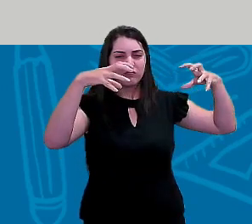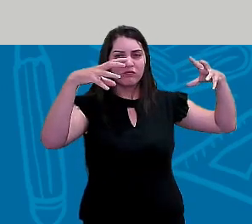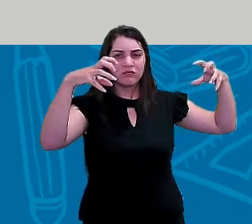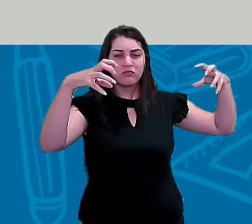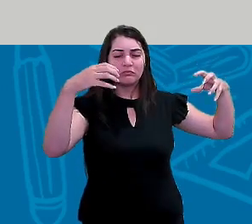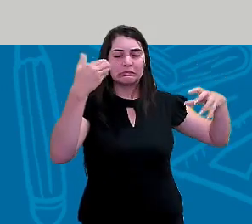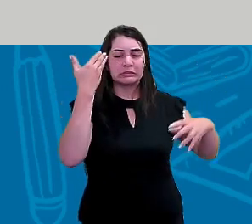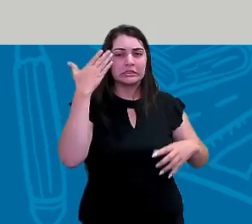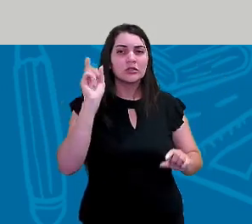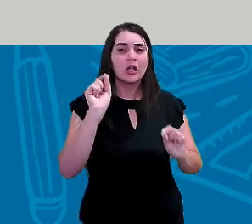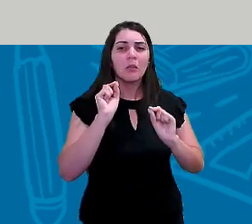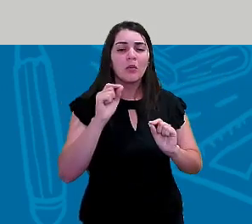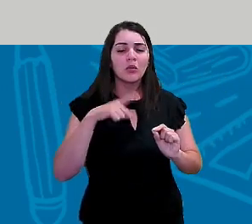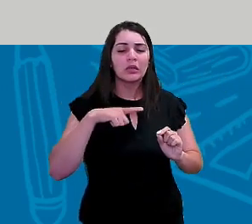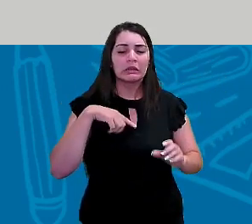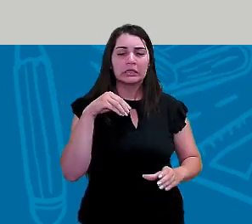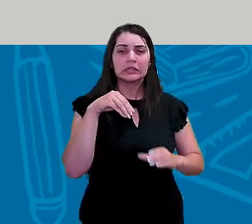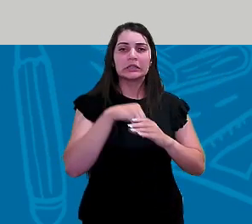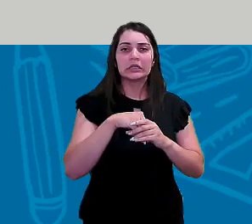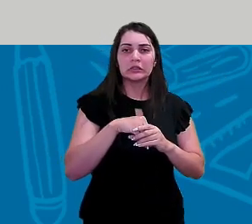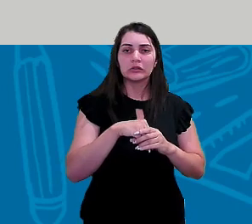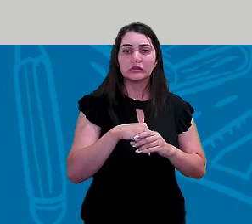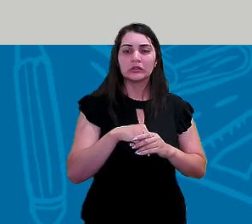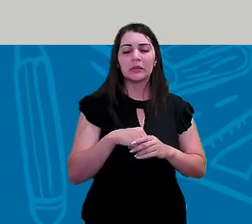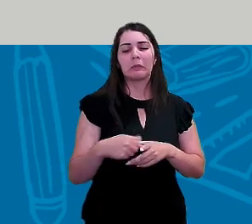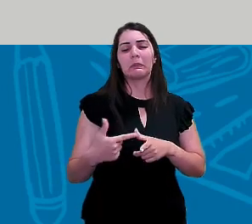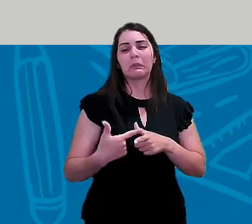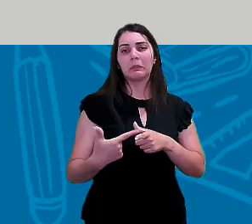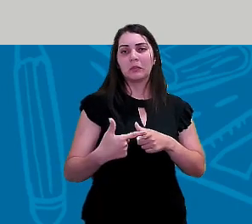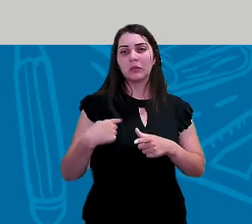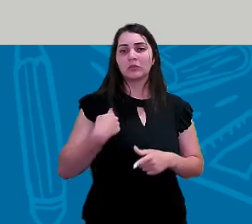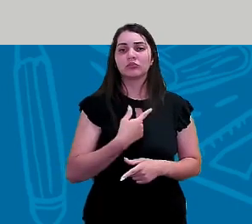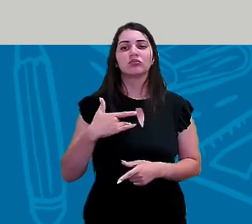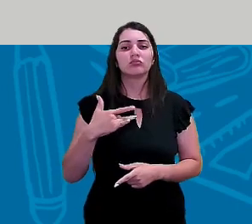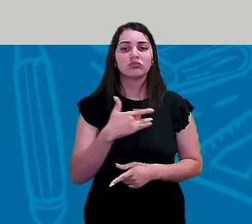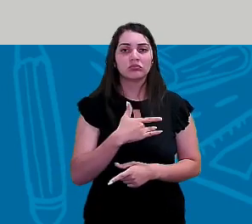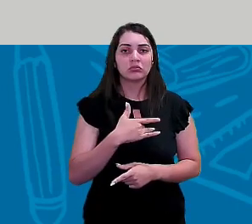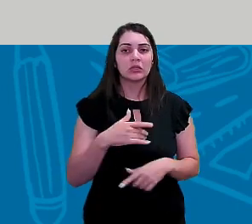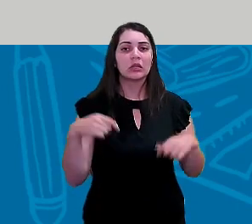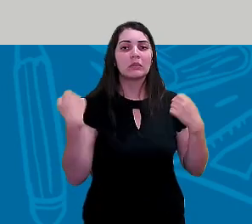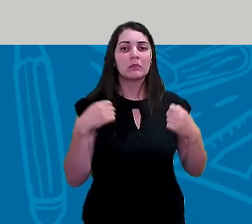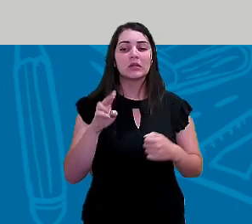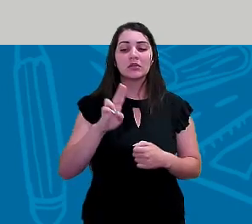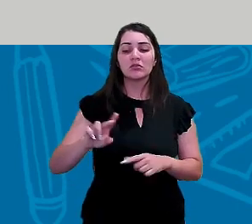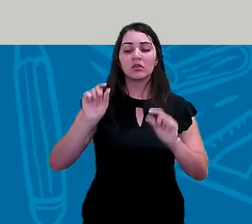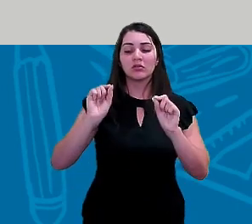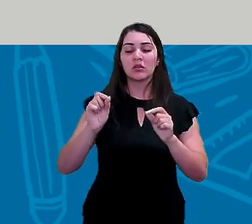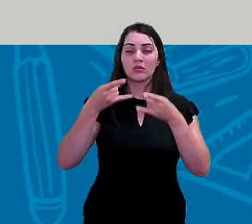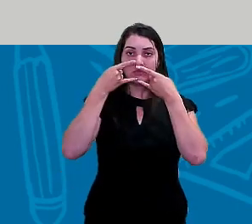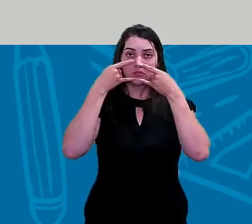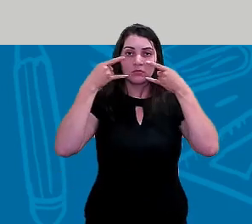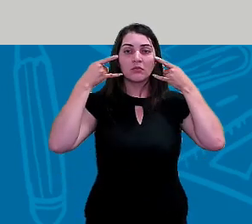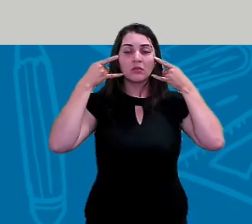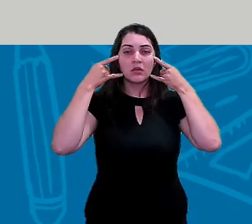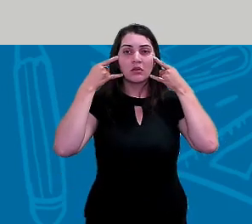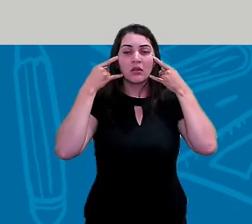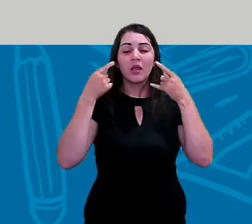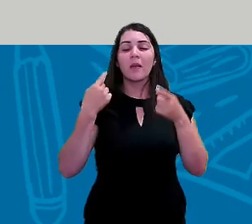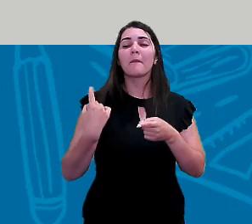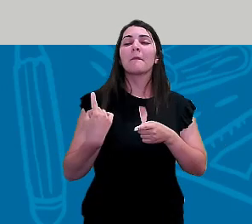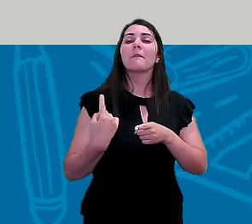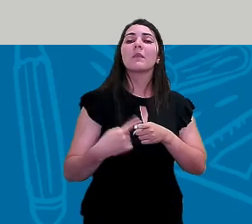ali, que provavelmente é prejudicial à nossa saúde. Então é necessário ela estar usando máscara, mas só porque a gente está